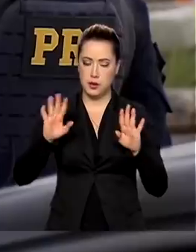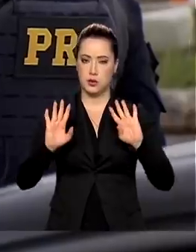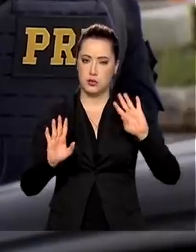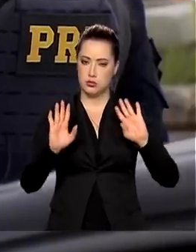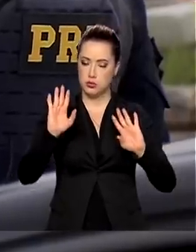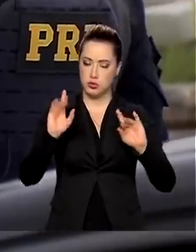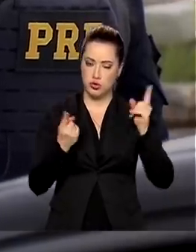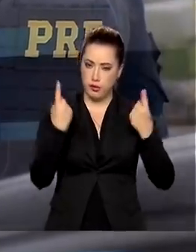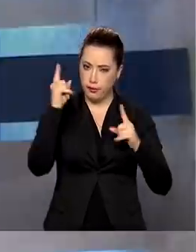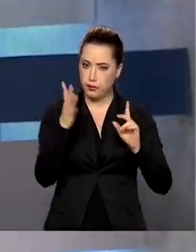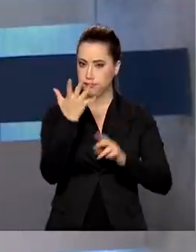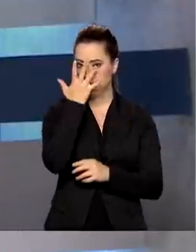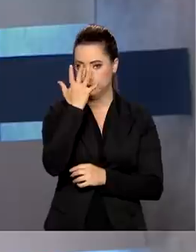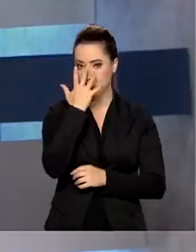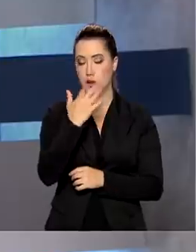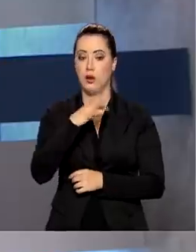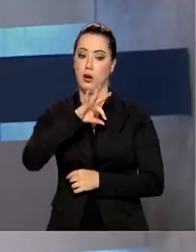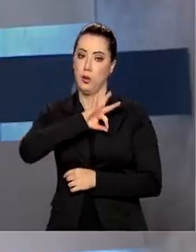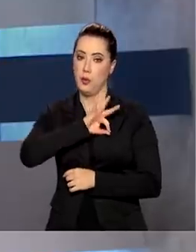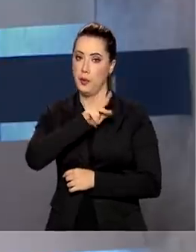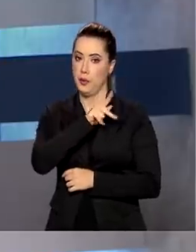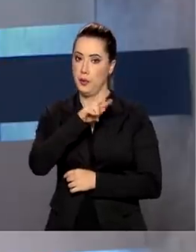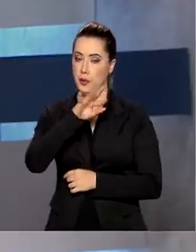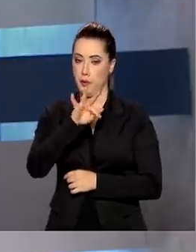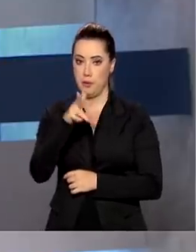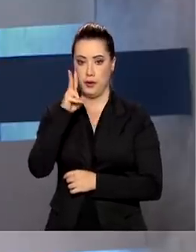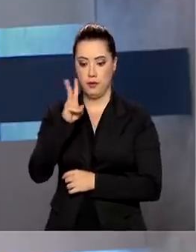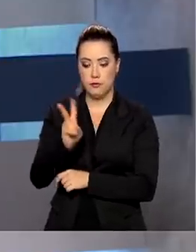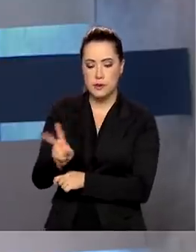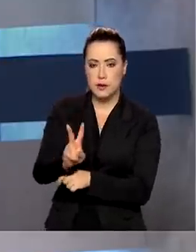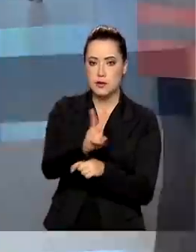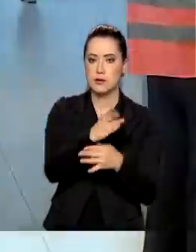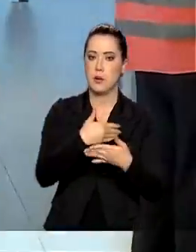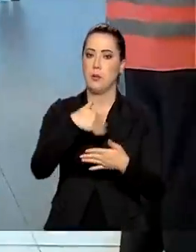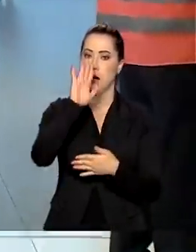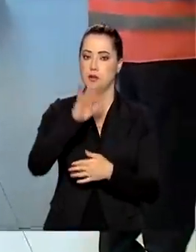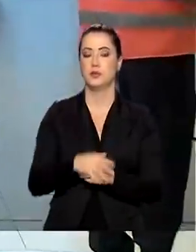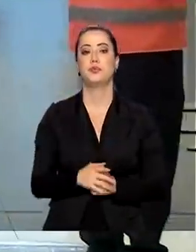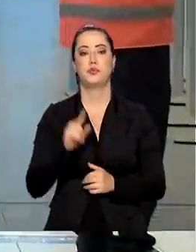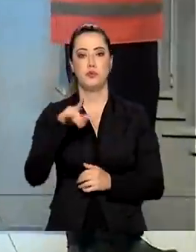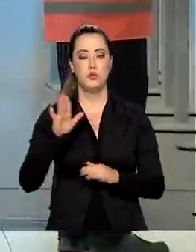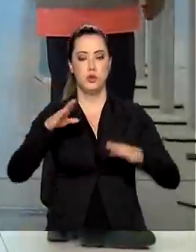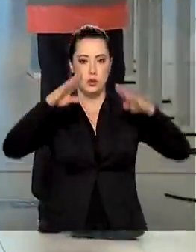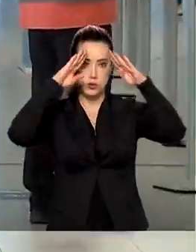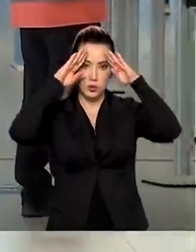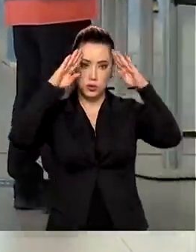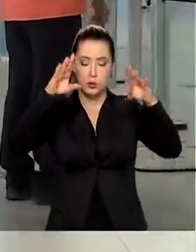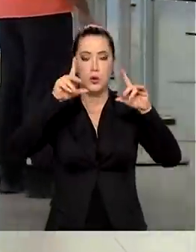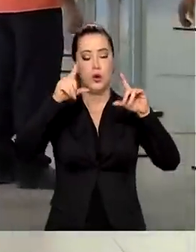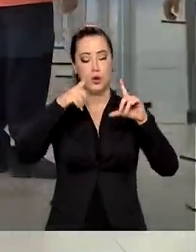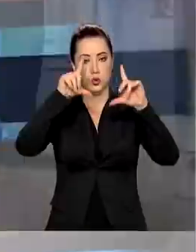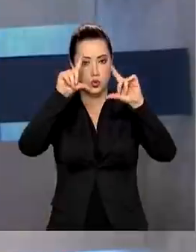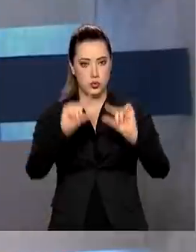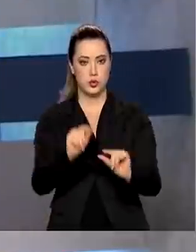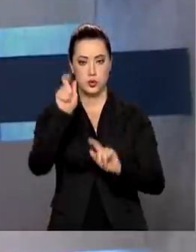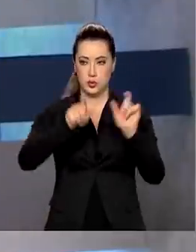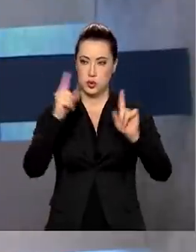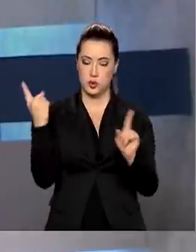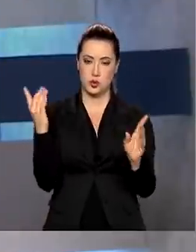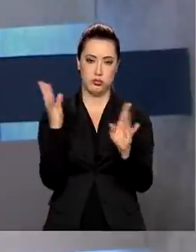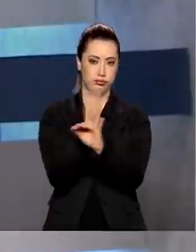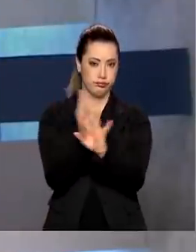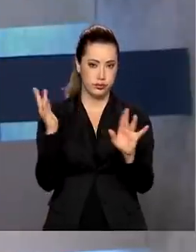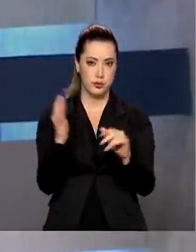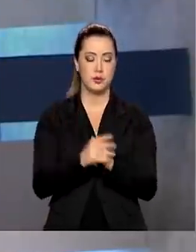reforça a fiscalização. Nos aeroportos da Infraero, a previsão é de queda no número de passageiros. E veja